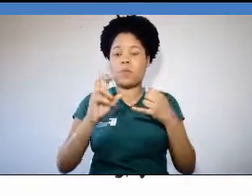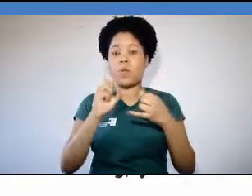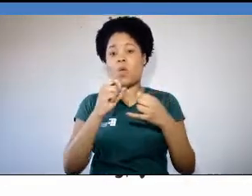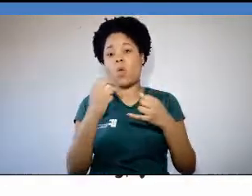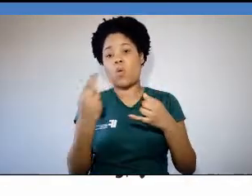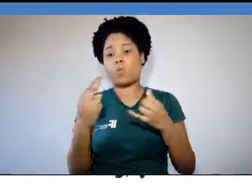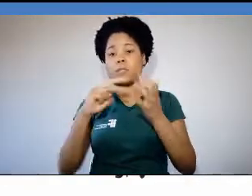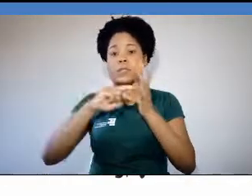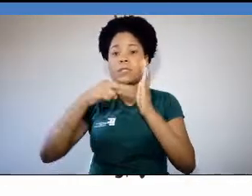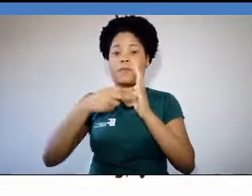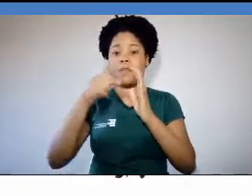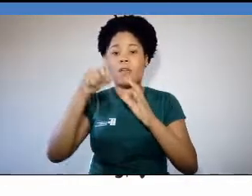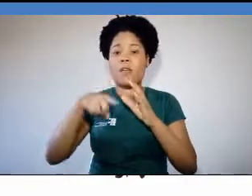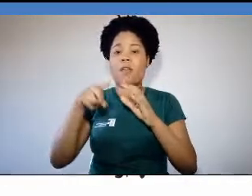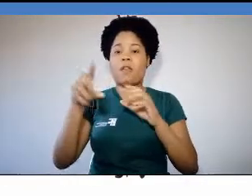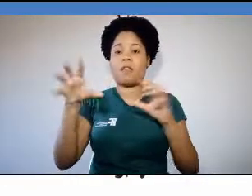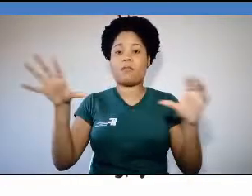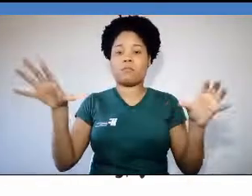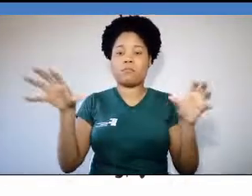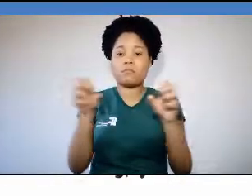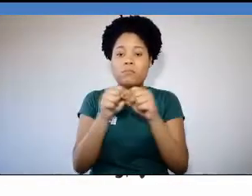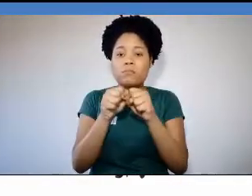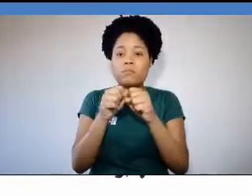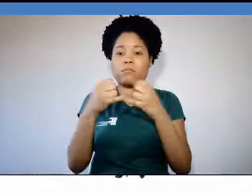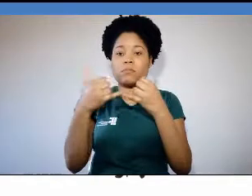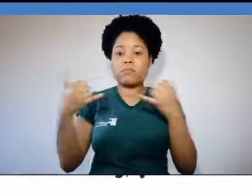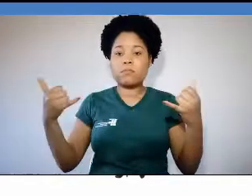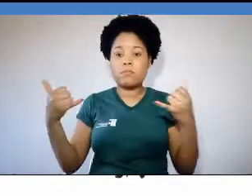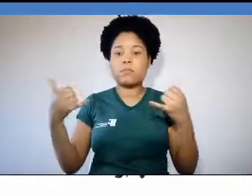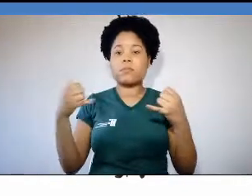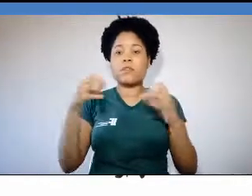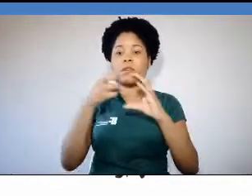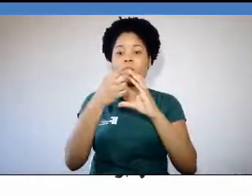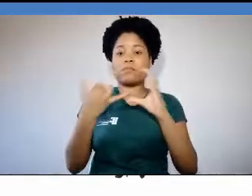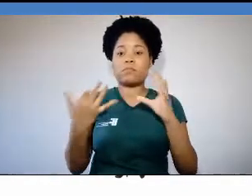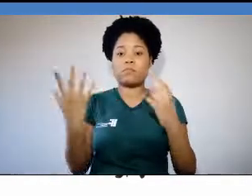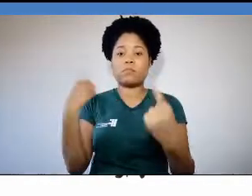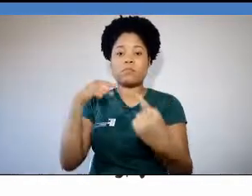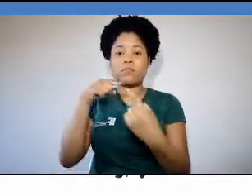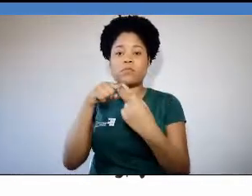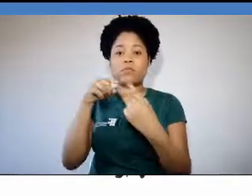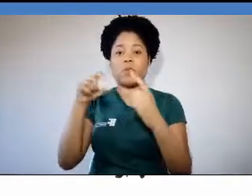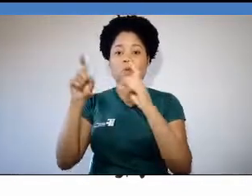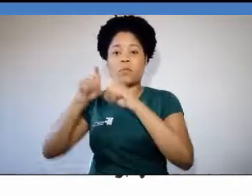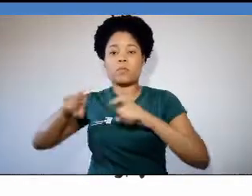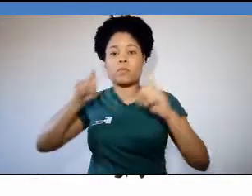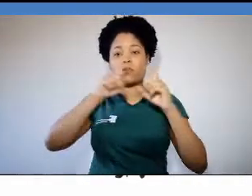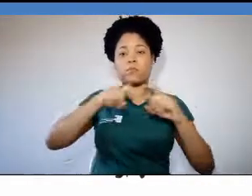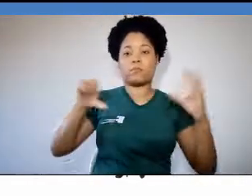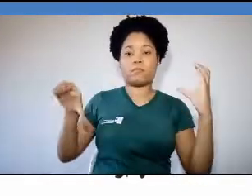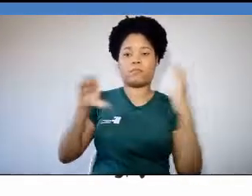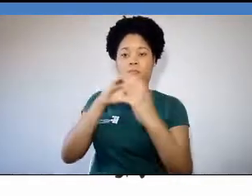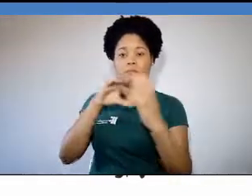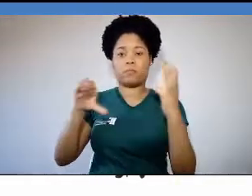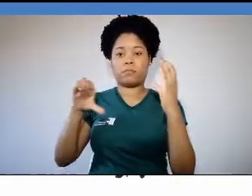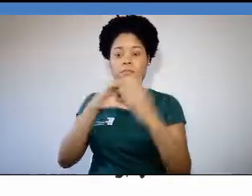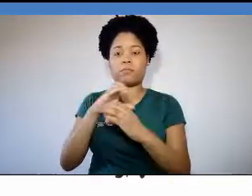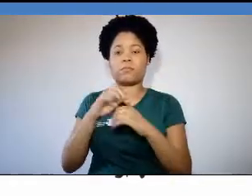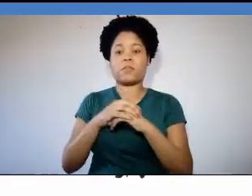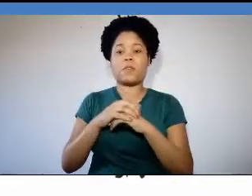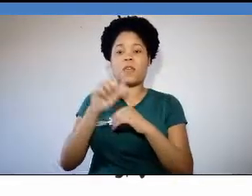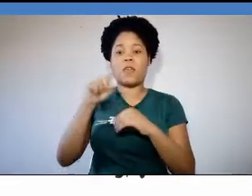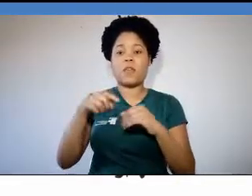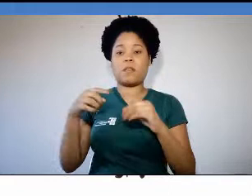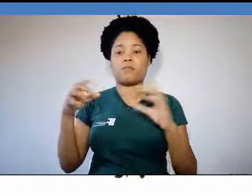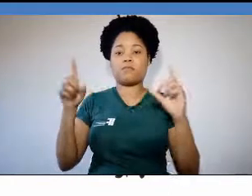ou seja, eles são concentradores de rede e servem para fazer a comunicação de um computador com outro computador,